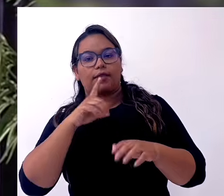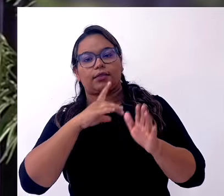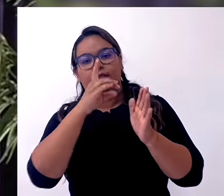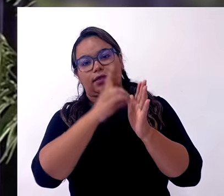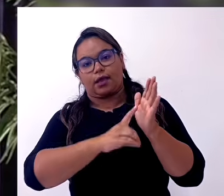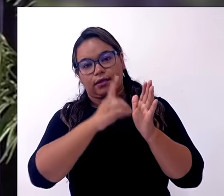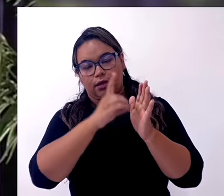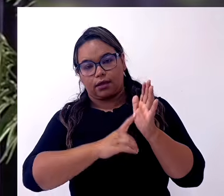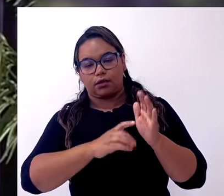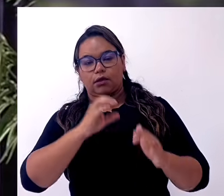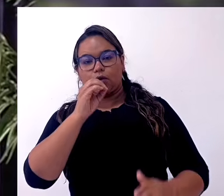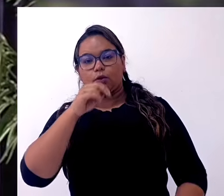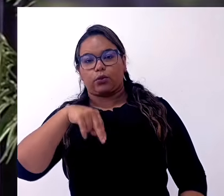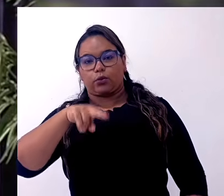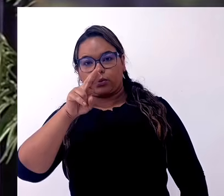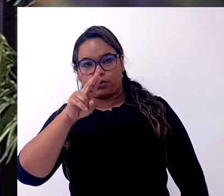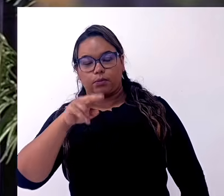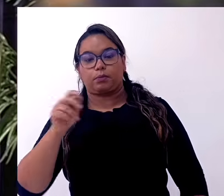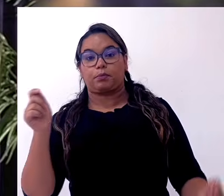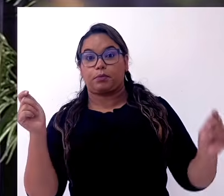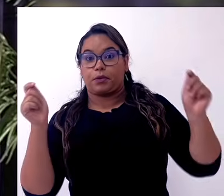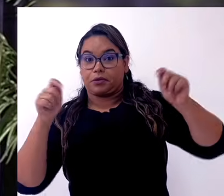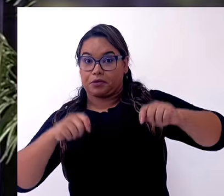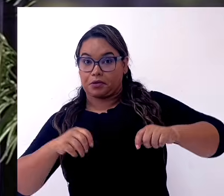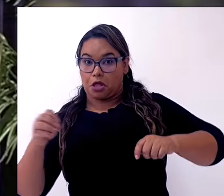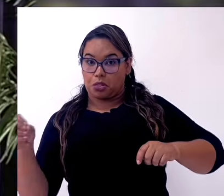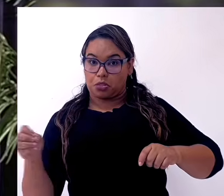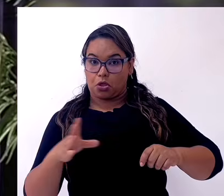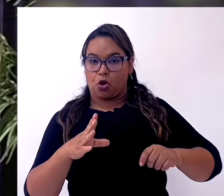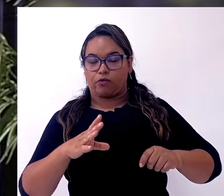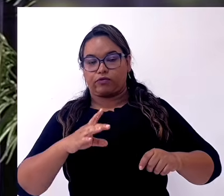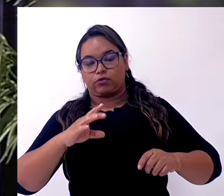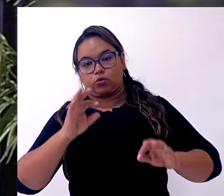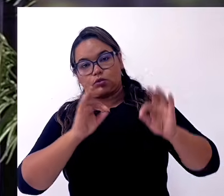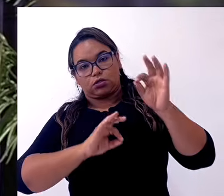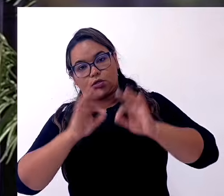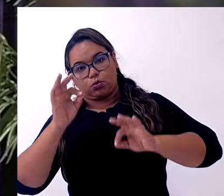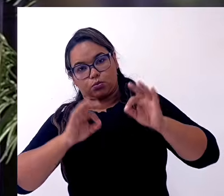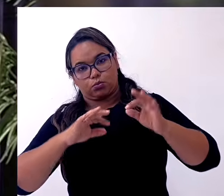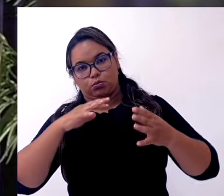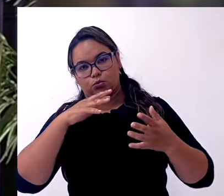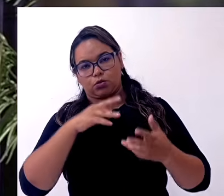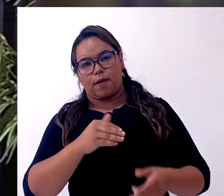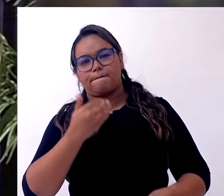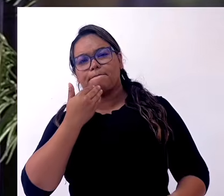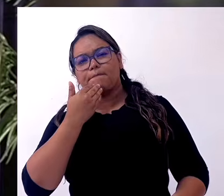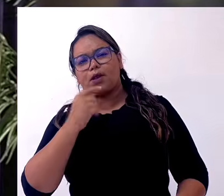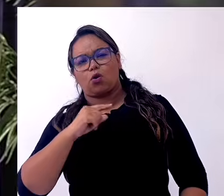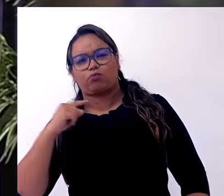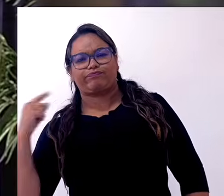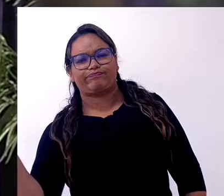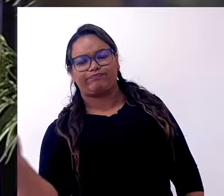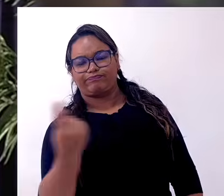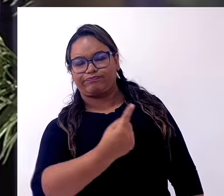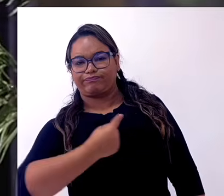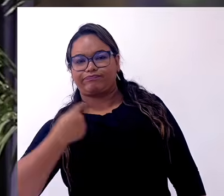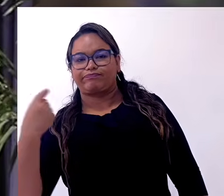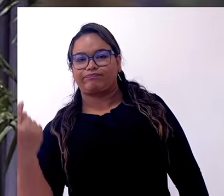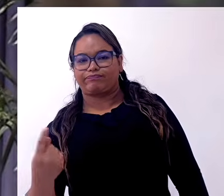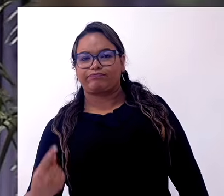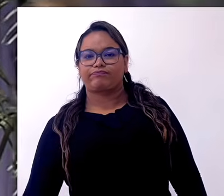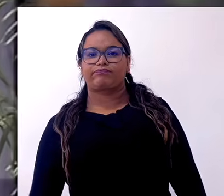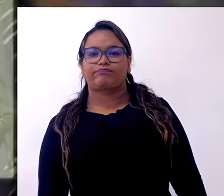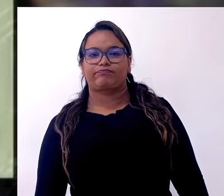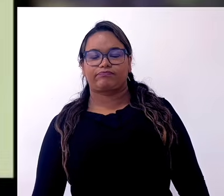planejada. Agora, nada atingiu aquele edifício. E há algumas questões muito estranhas que nós precisamos